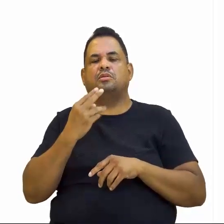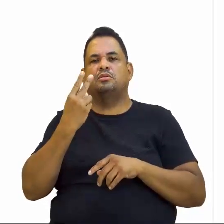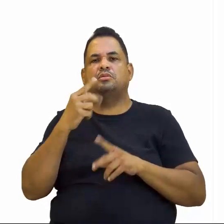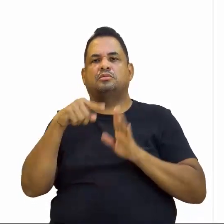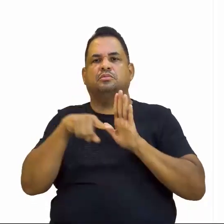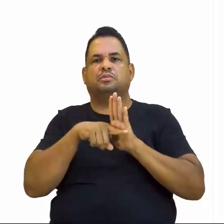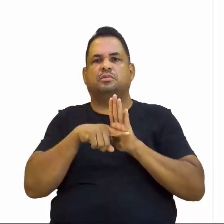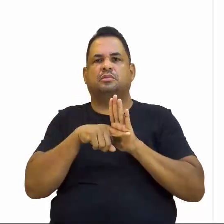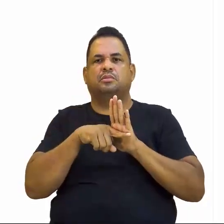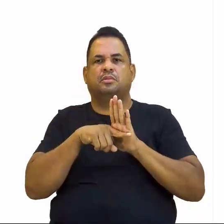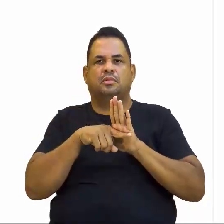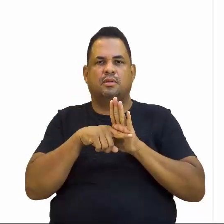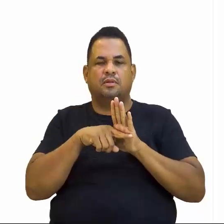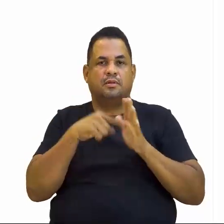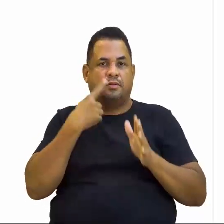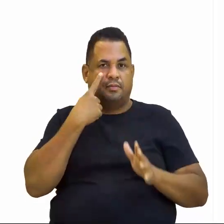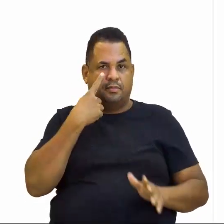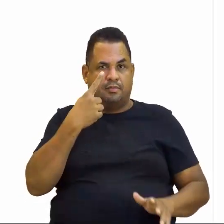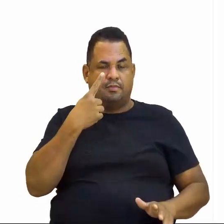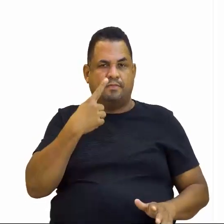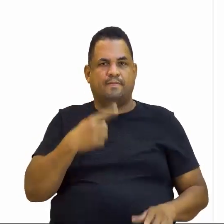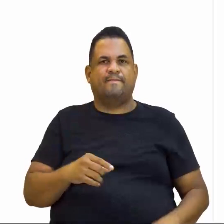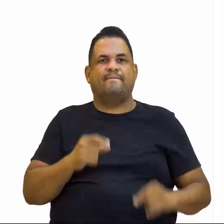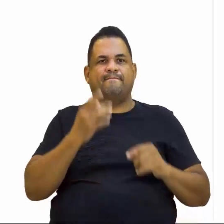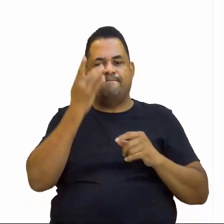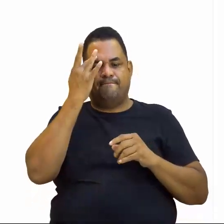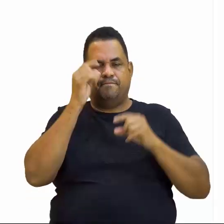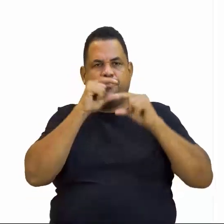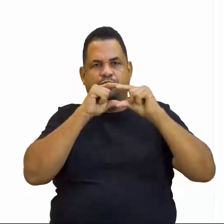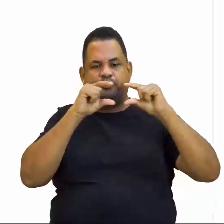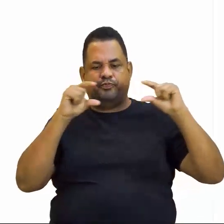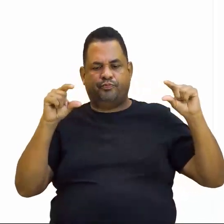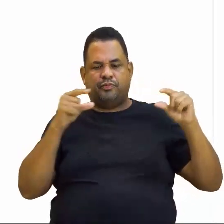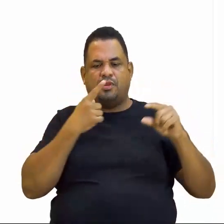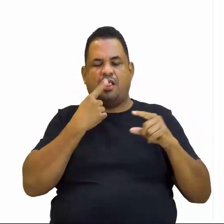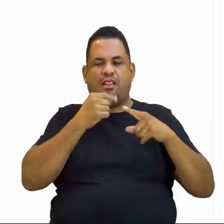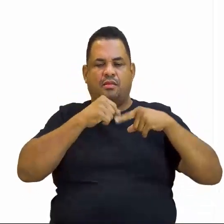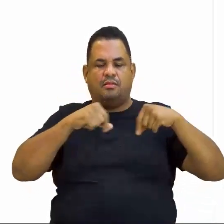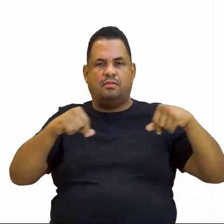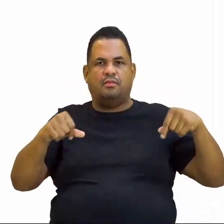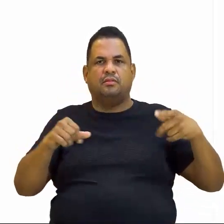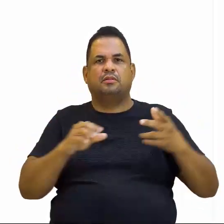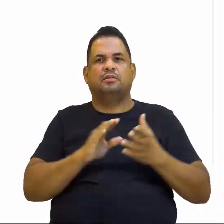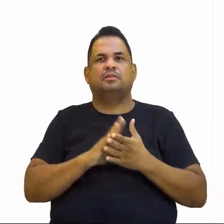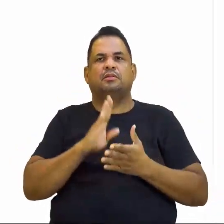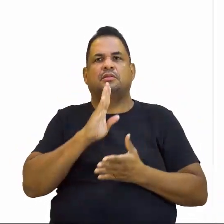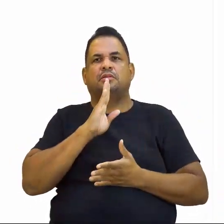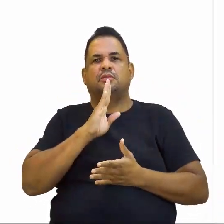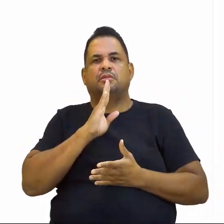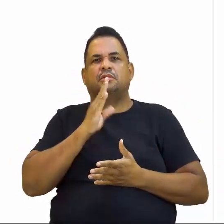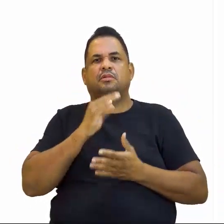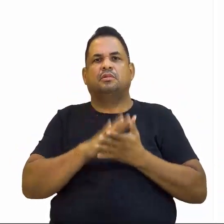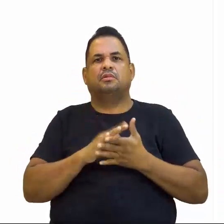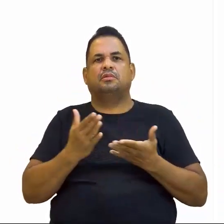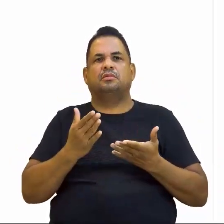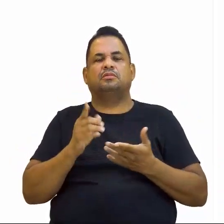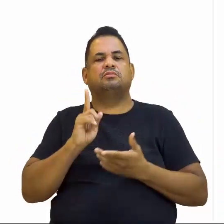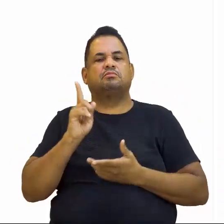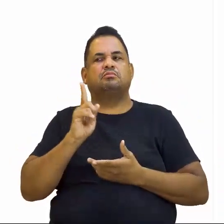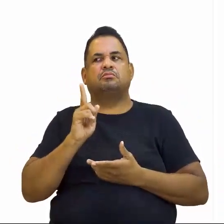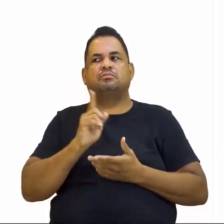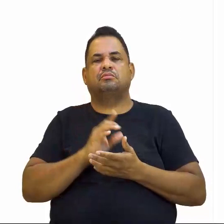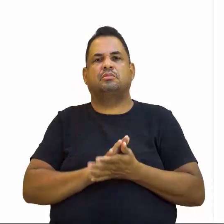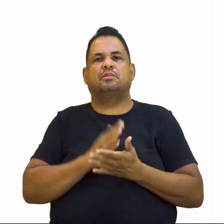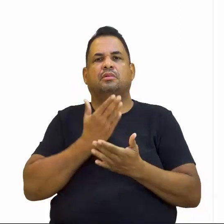SO4,2-. Observem a fórmula do nosso sal. A gente conheceu esse sal lá na nossa